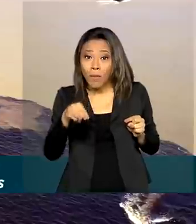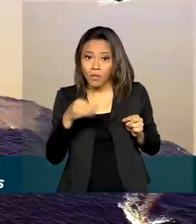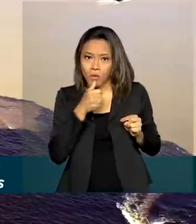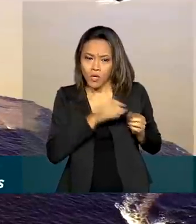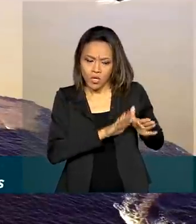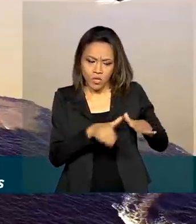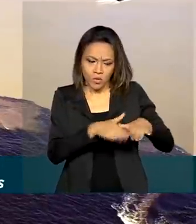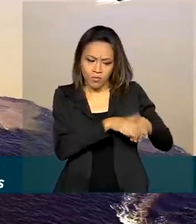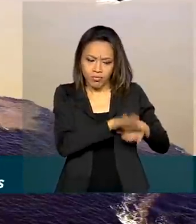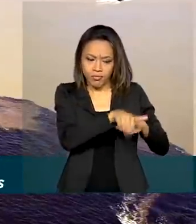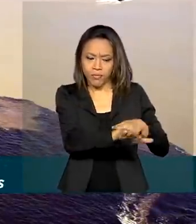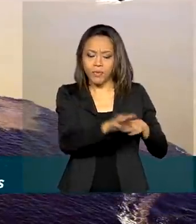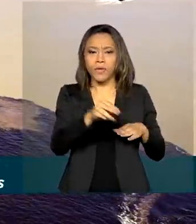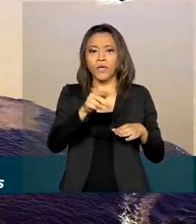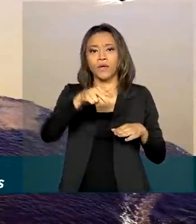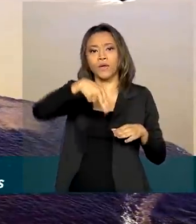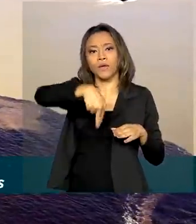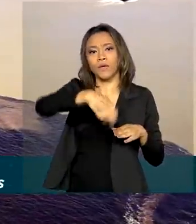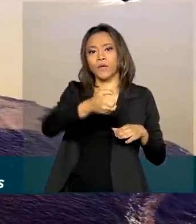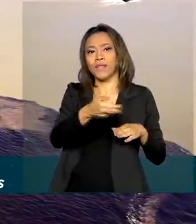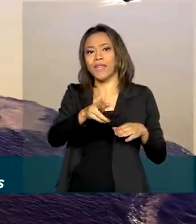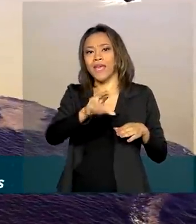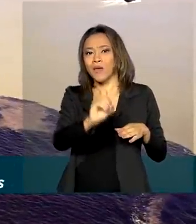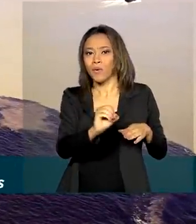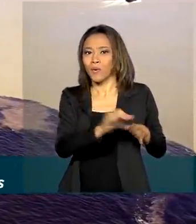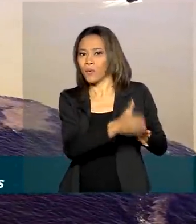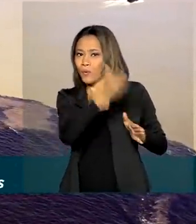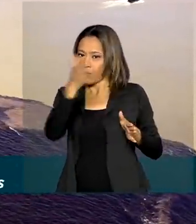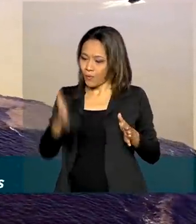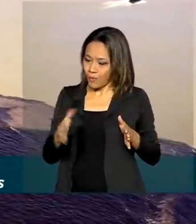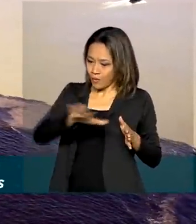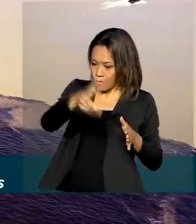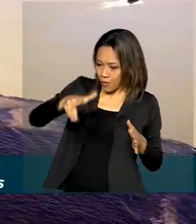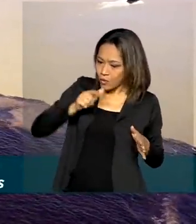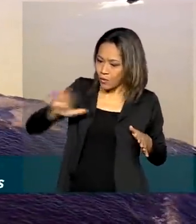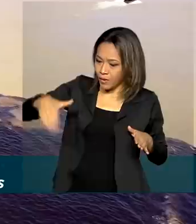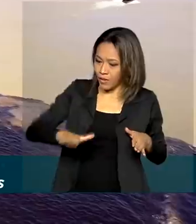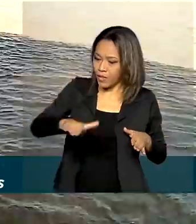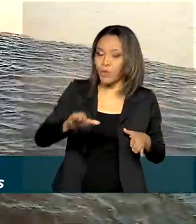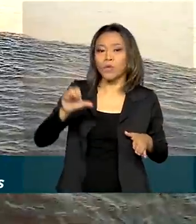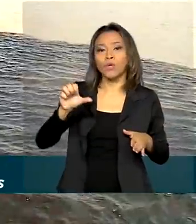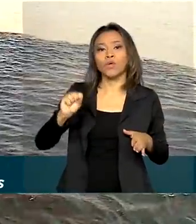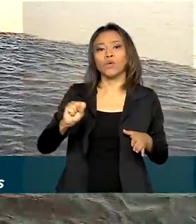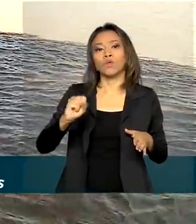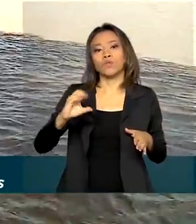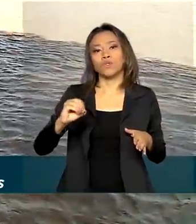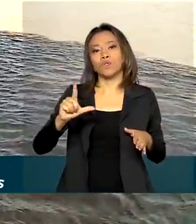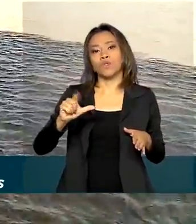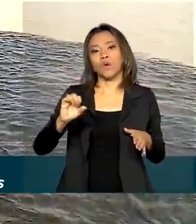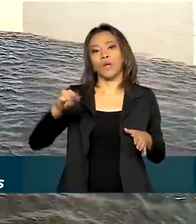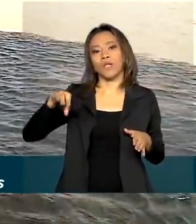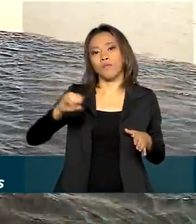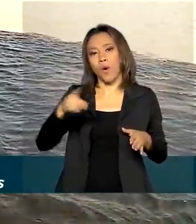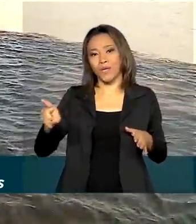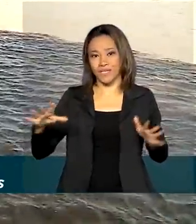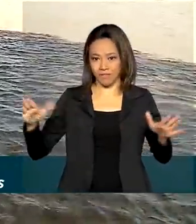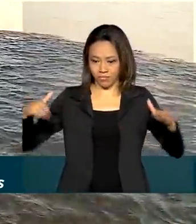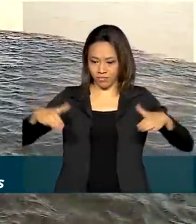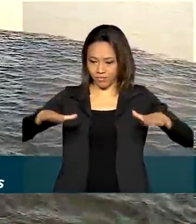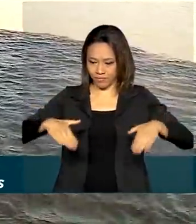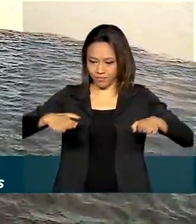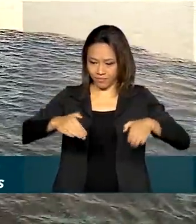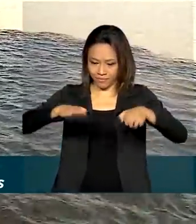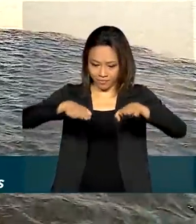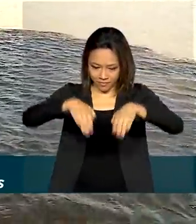Negro que correm lado a lado das águas turvas e barrentas do Rio Solimões. O famoso cartão postal do